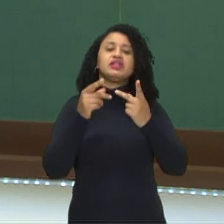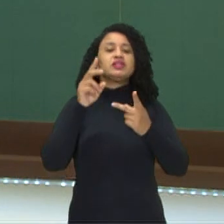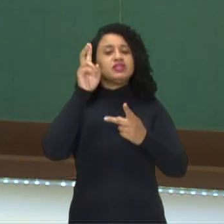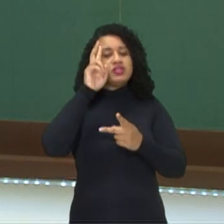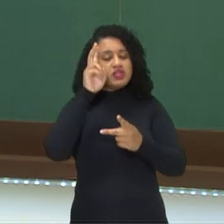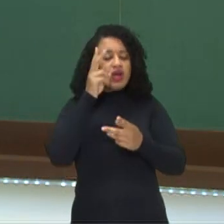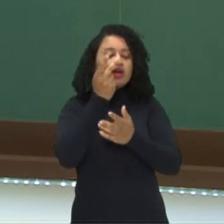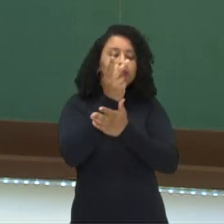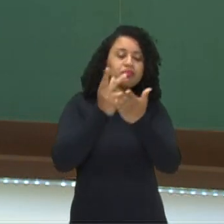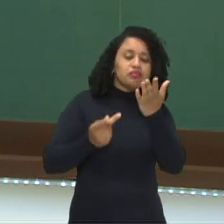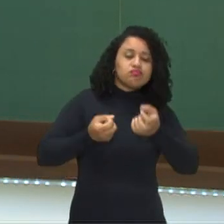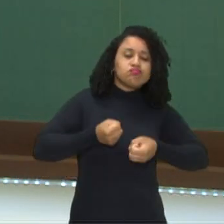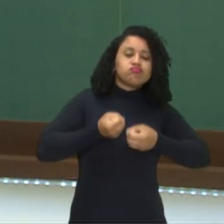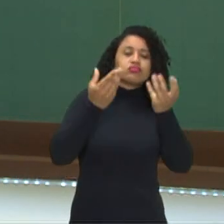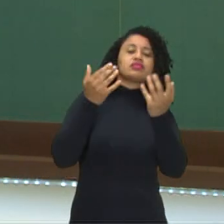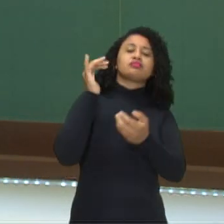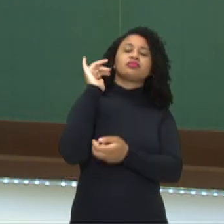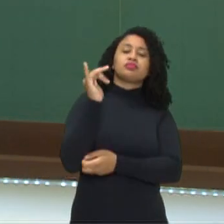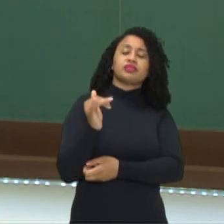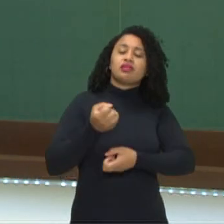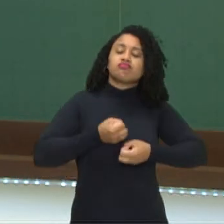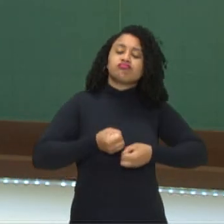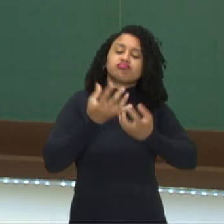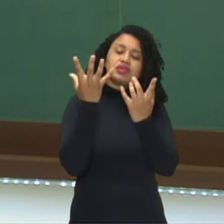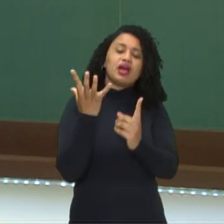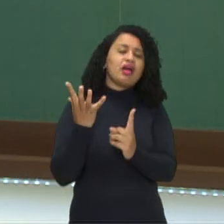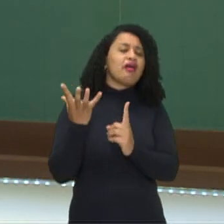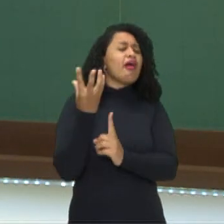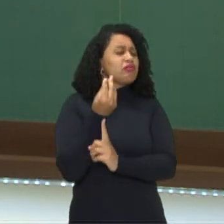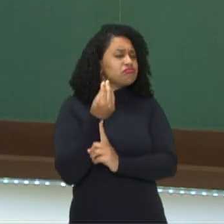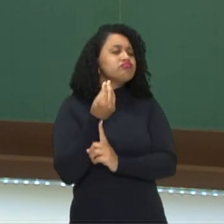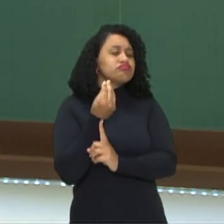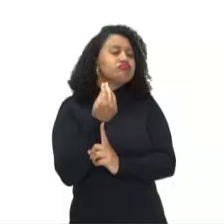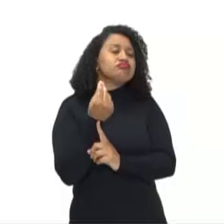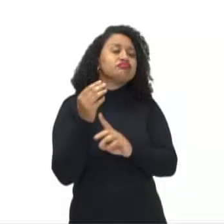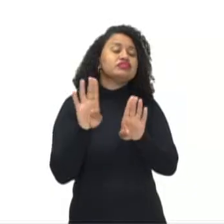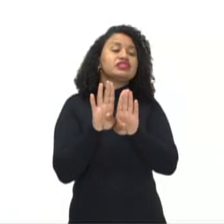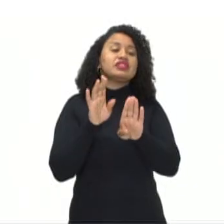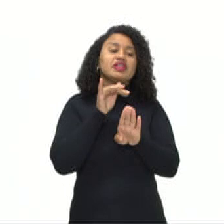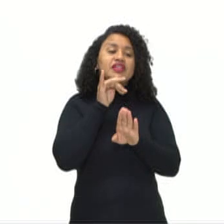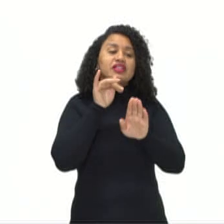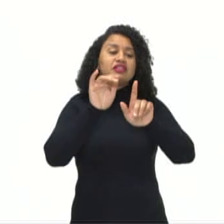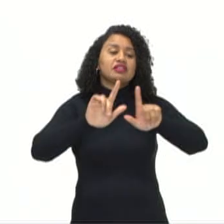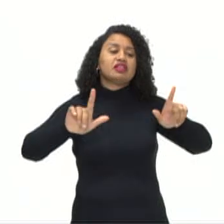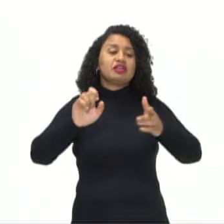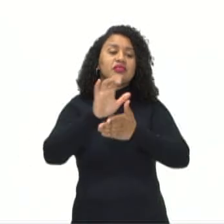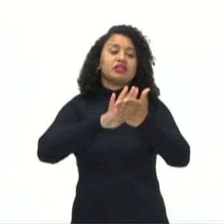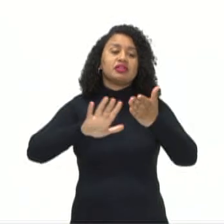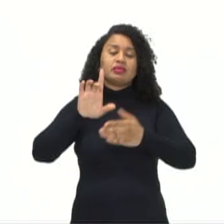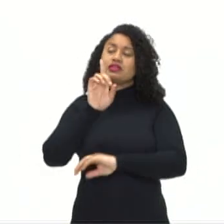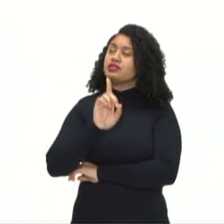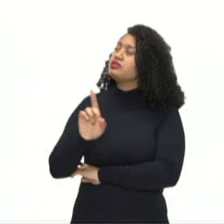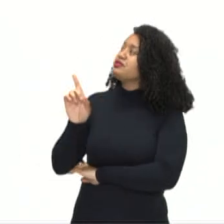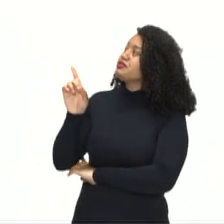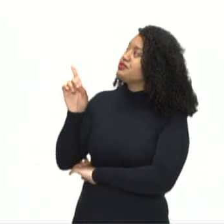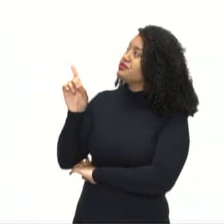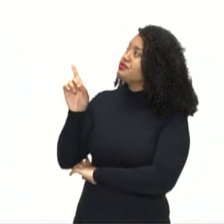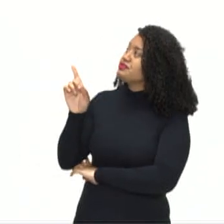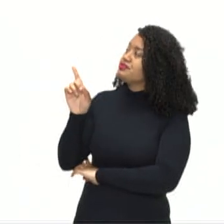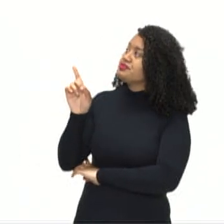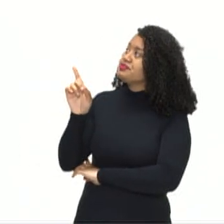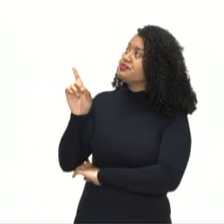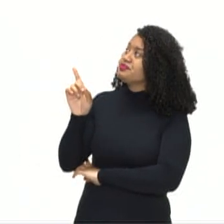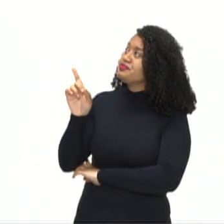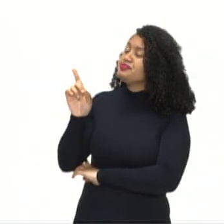também, né? Cheia de arte. E ali o exemplo, né, das gravuras ali do ladinho na imagem também,